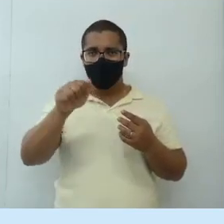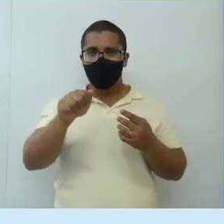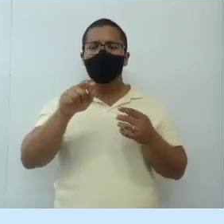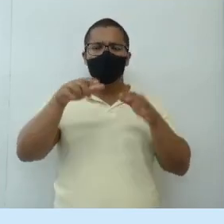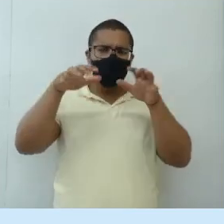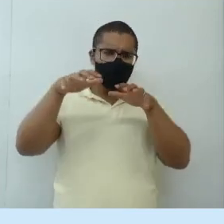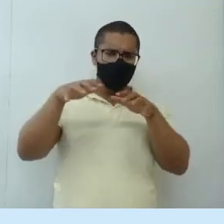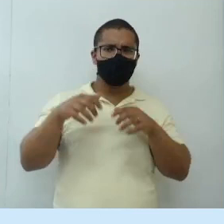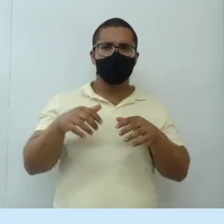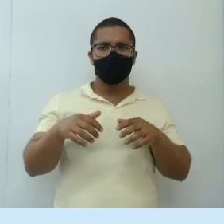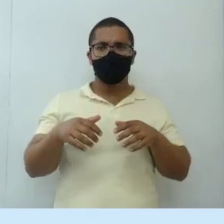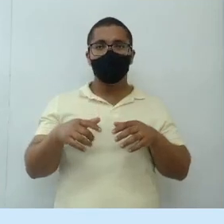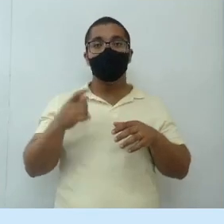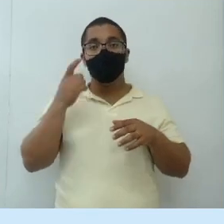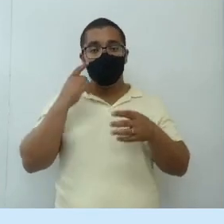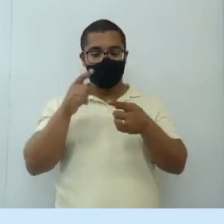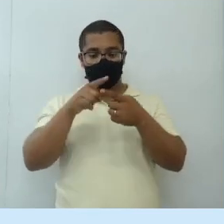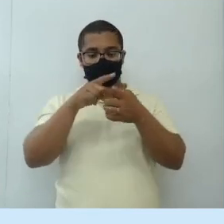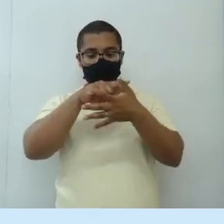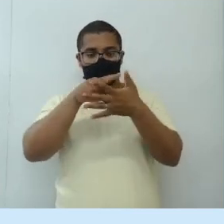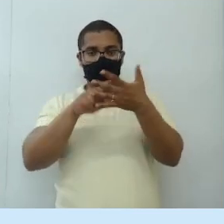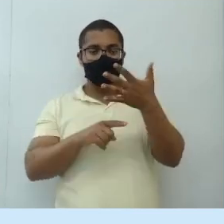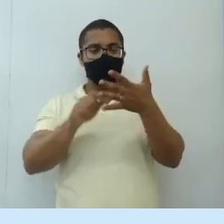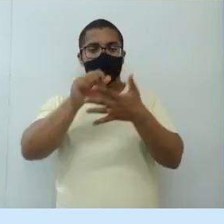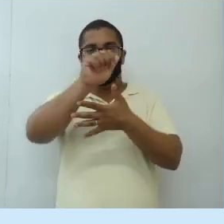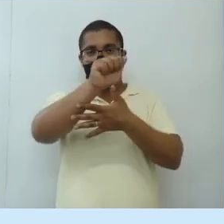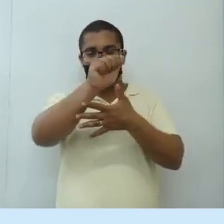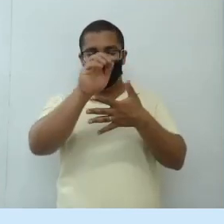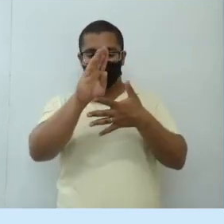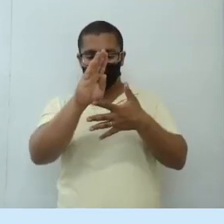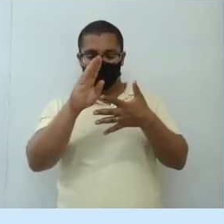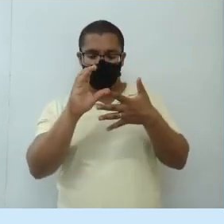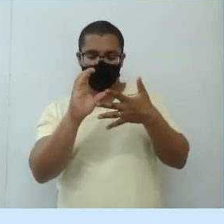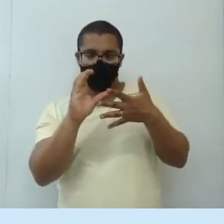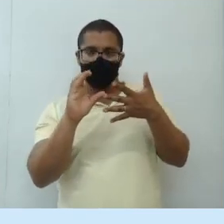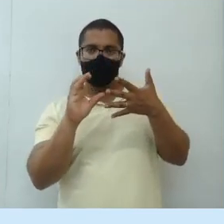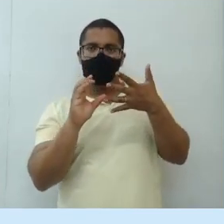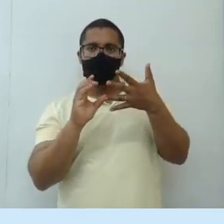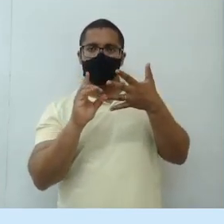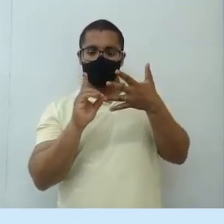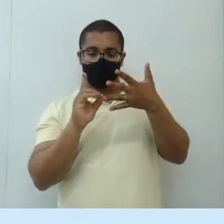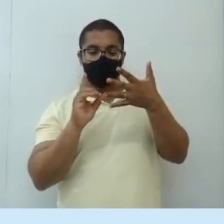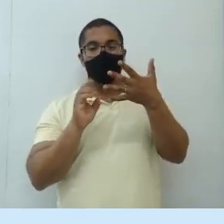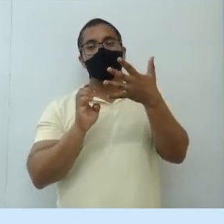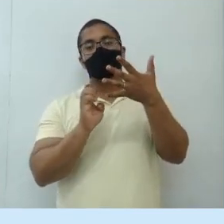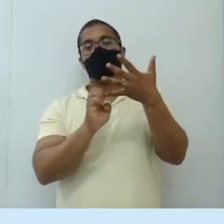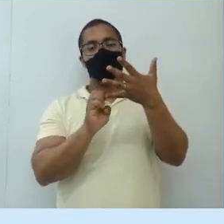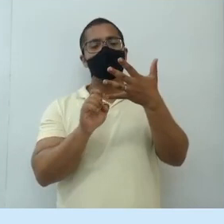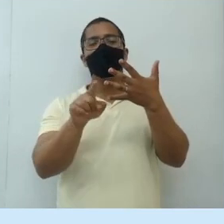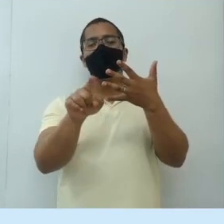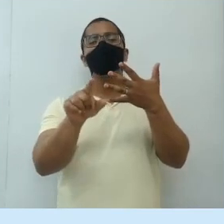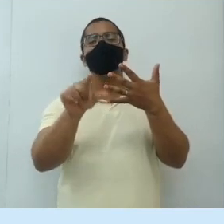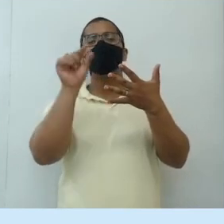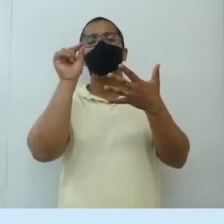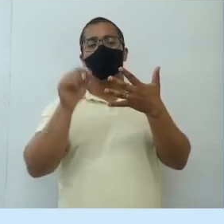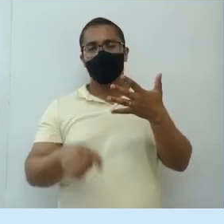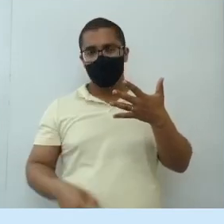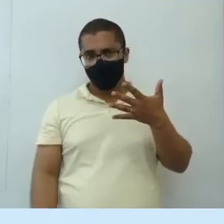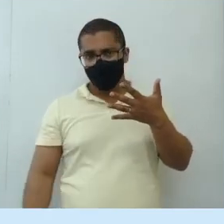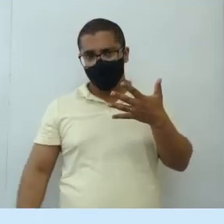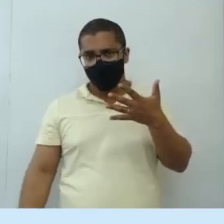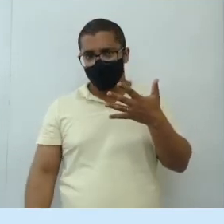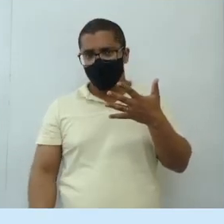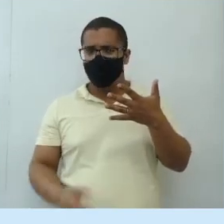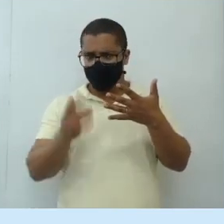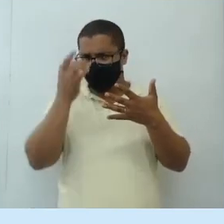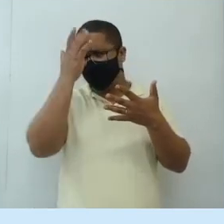B clima equatorial cê subtropical de o clima tropical úmido o que é que